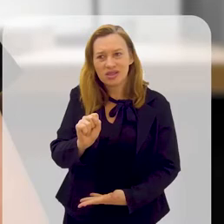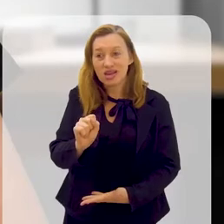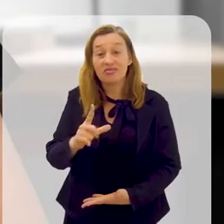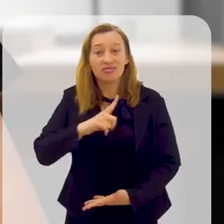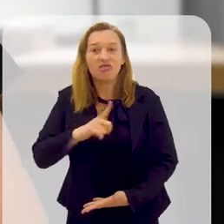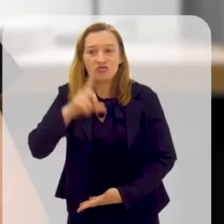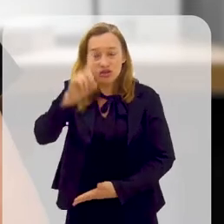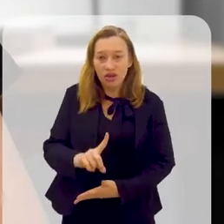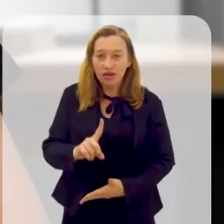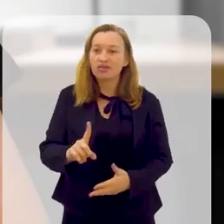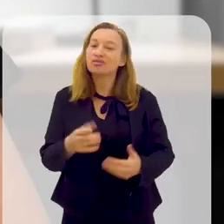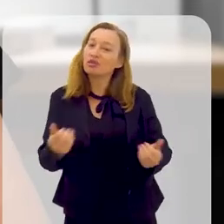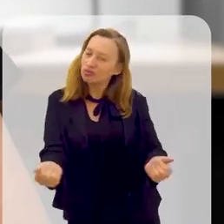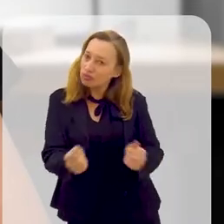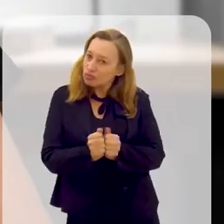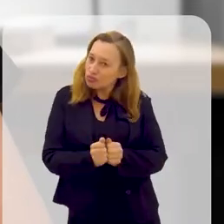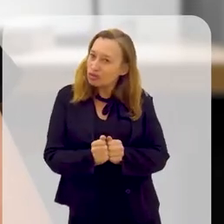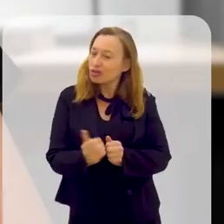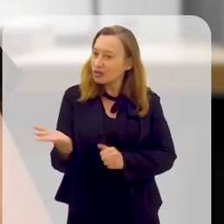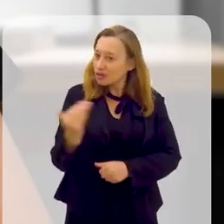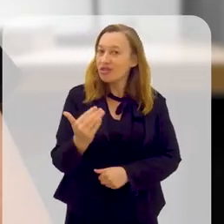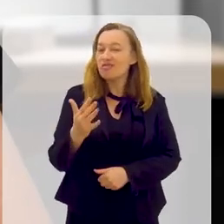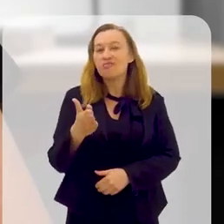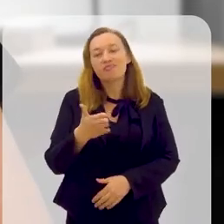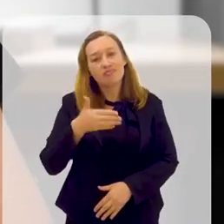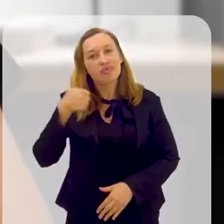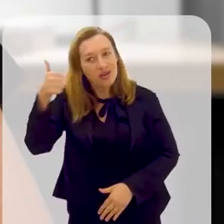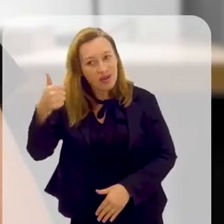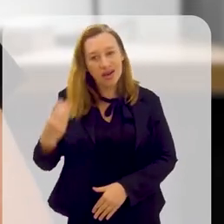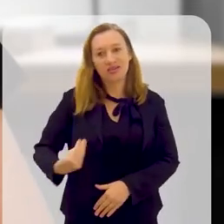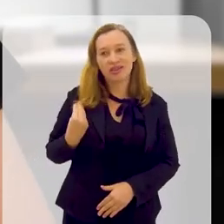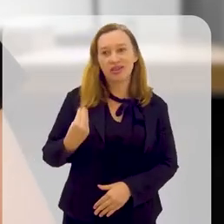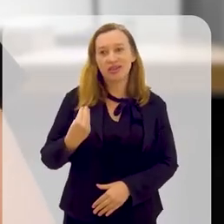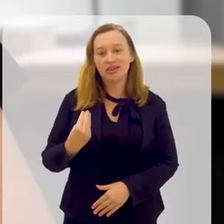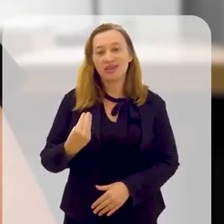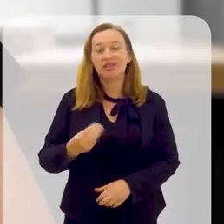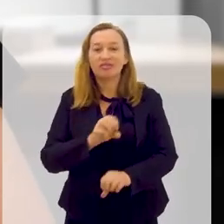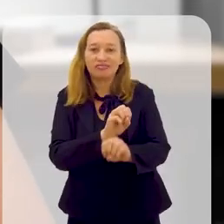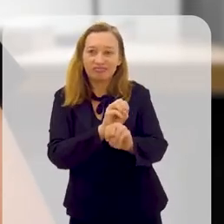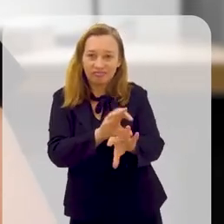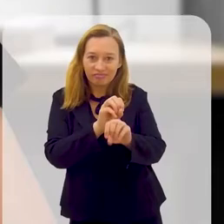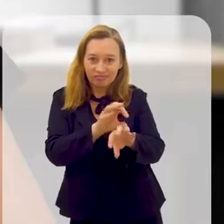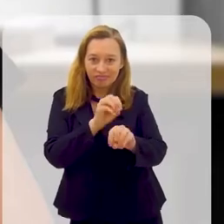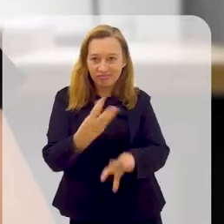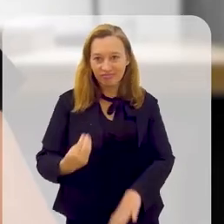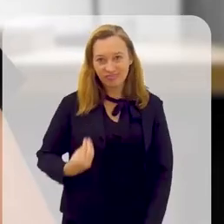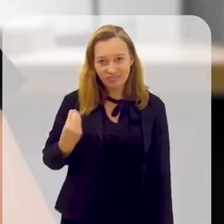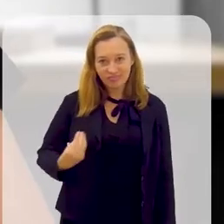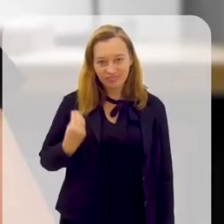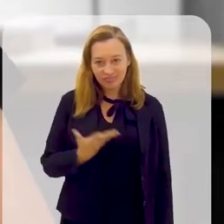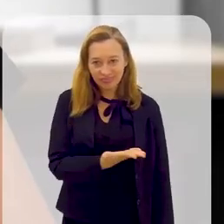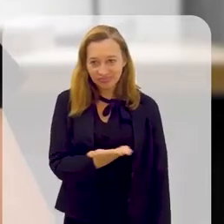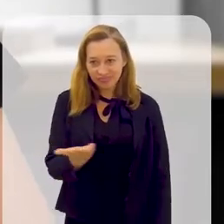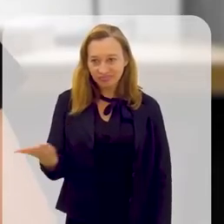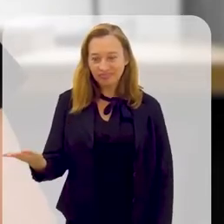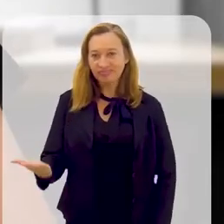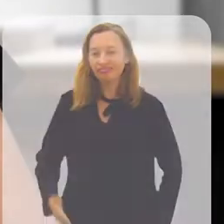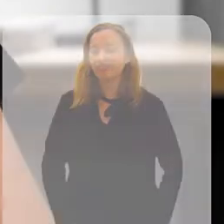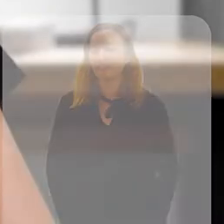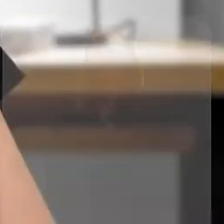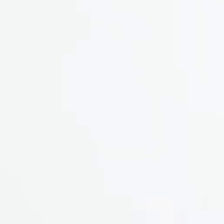aqueles que não conseguem exercer seus direitos então fica com a gente a vida vai melhorar está no aro